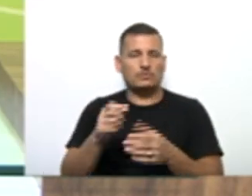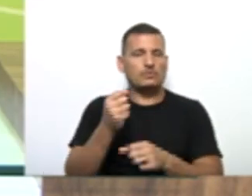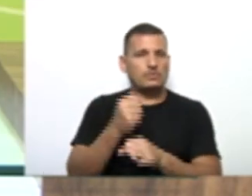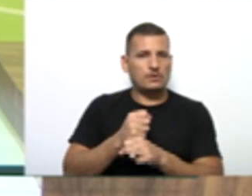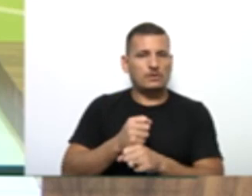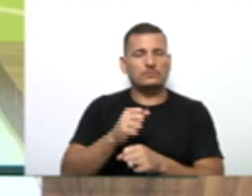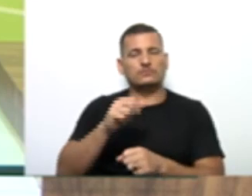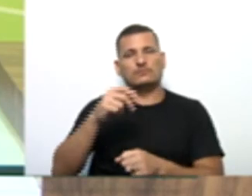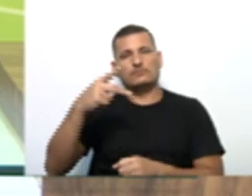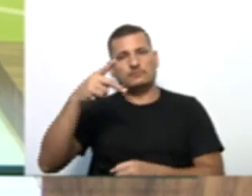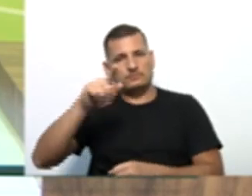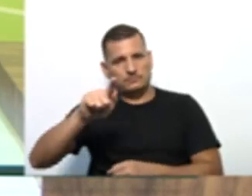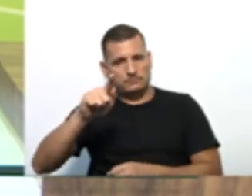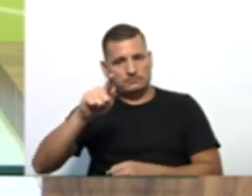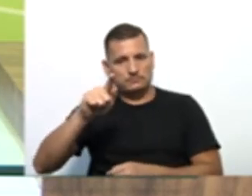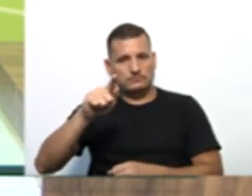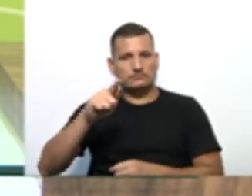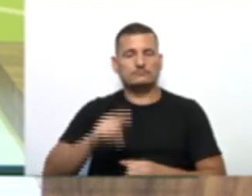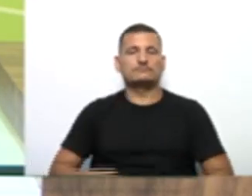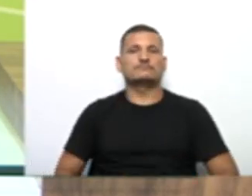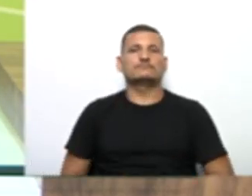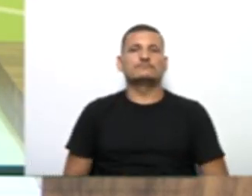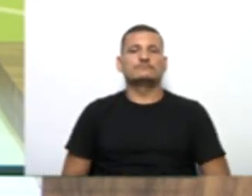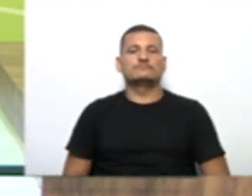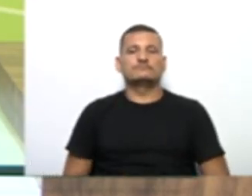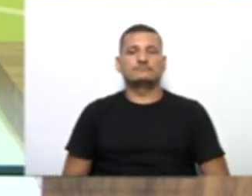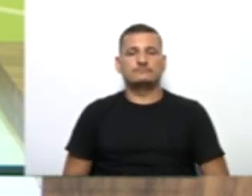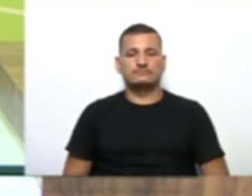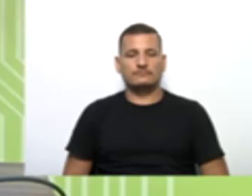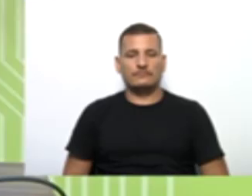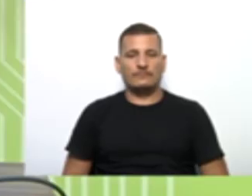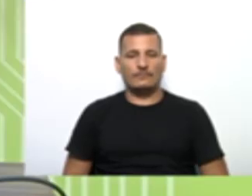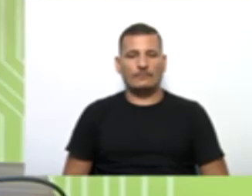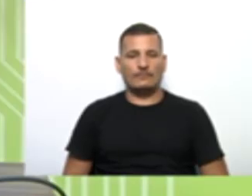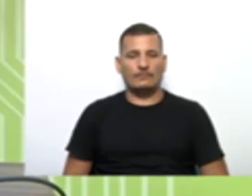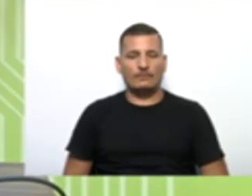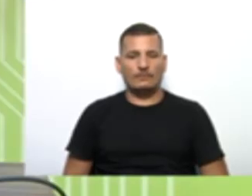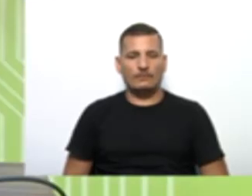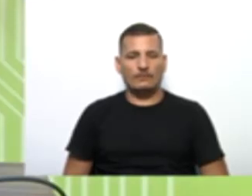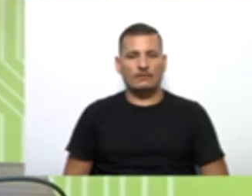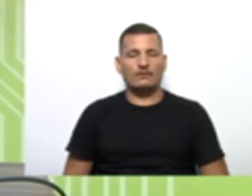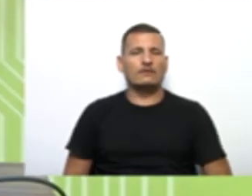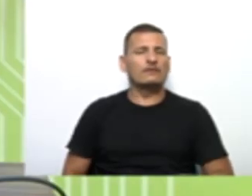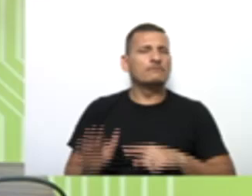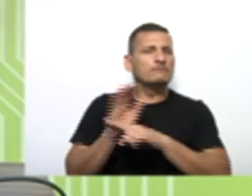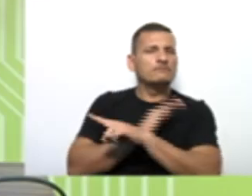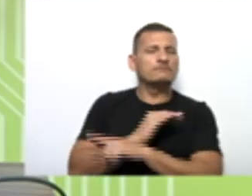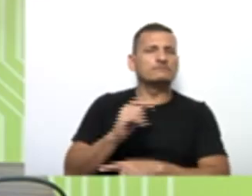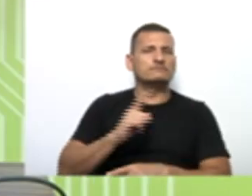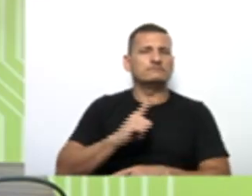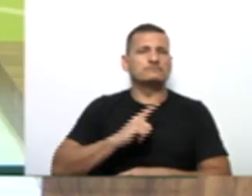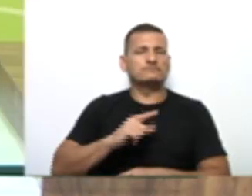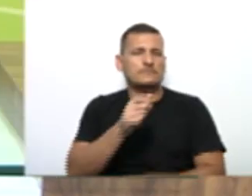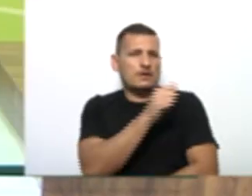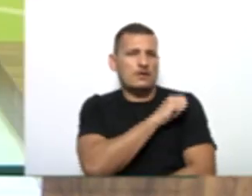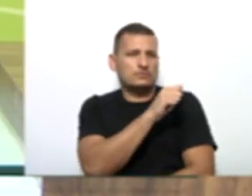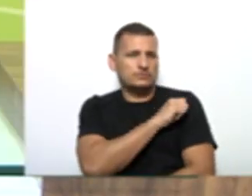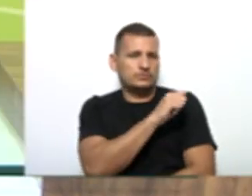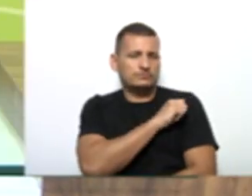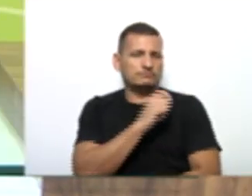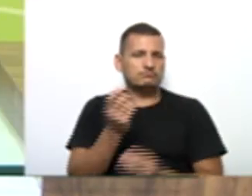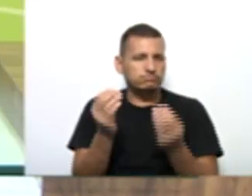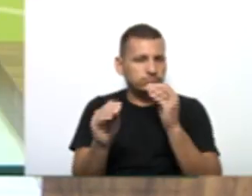página em que a obra foi escrita. Ok, professora Anabela? Isso mesmo. Nós temos alguma contribuição, professor Cássio? Vamos dar uma olhada